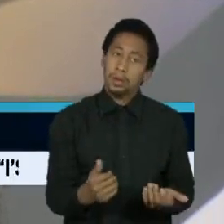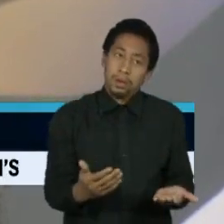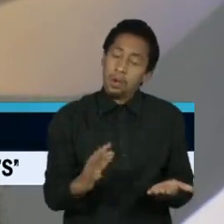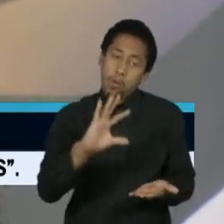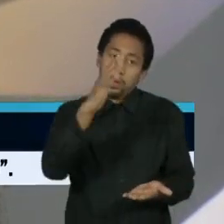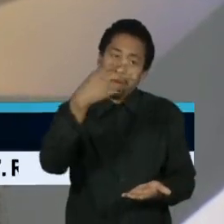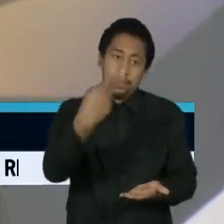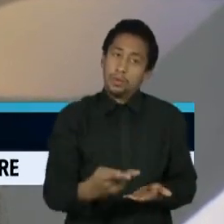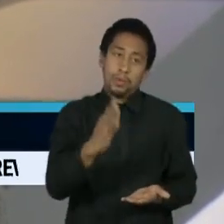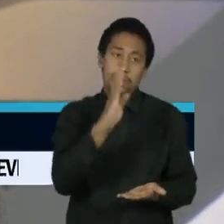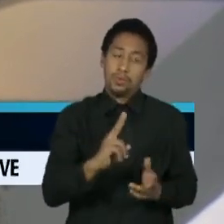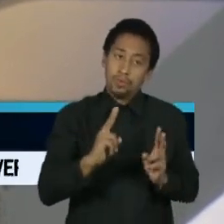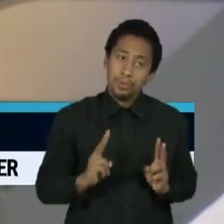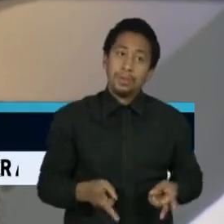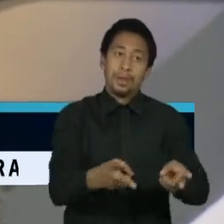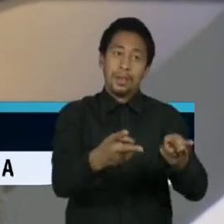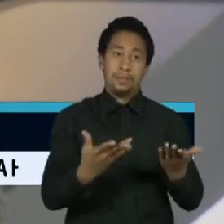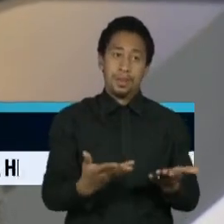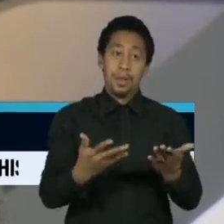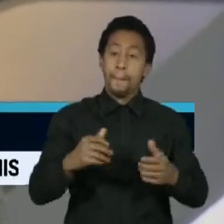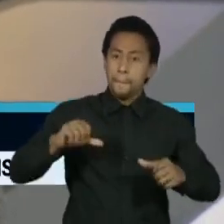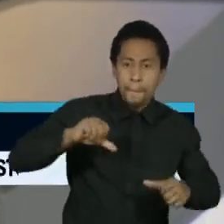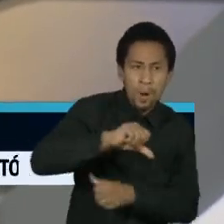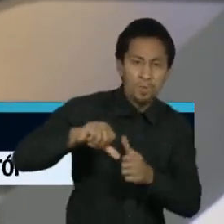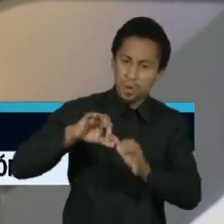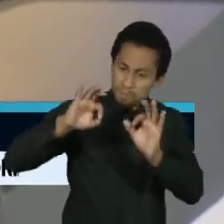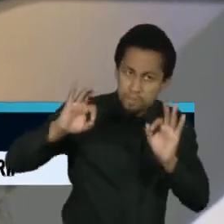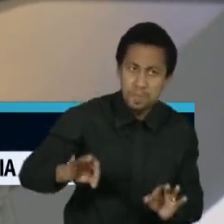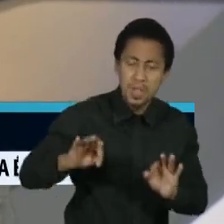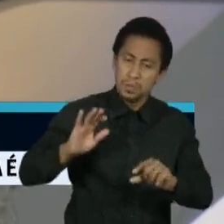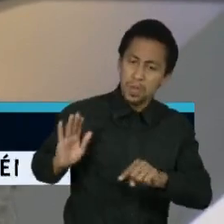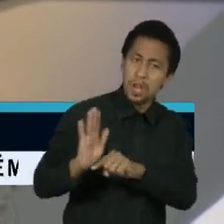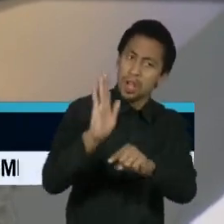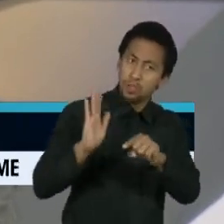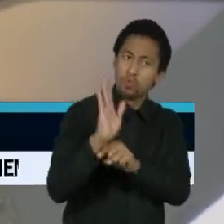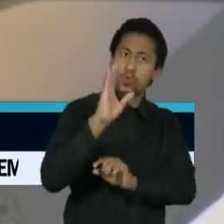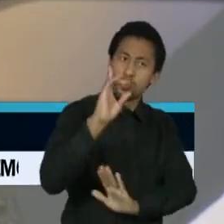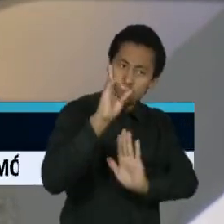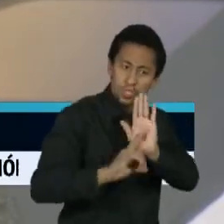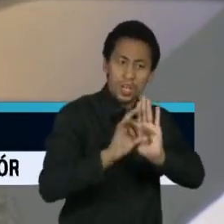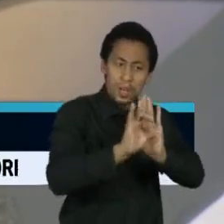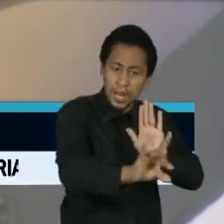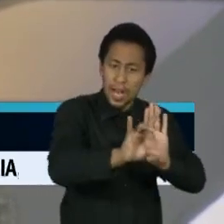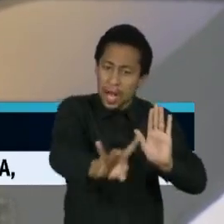que acontece no Brasil toda vez que ter uma mudança radical que favorece o direitos individuais as